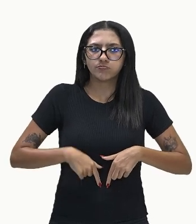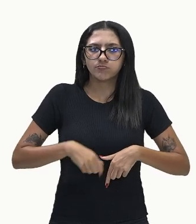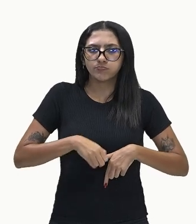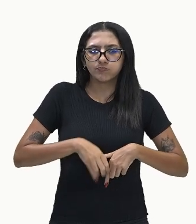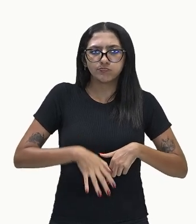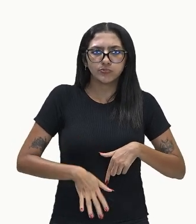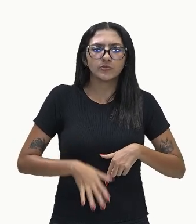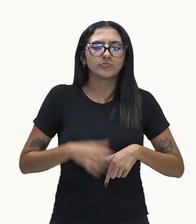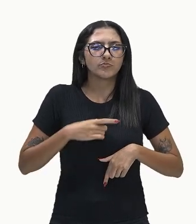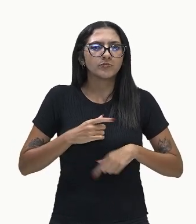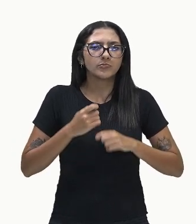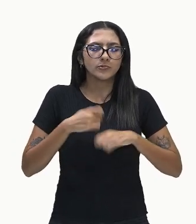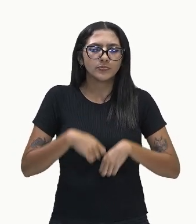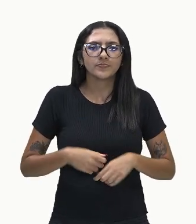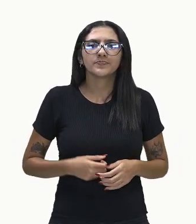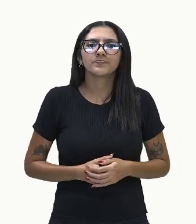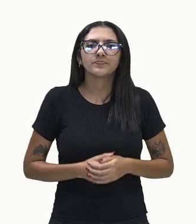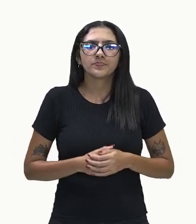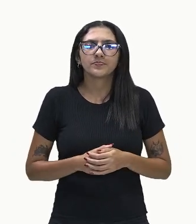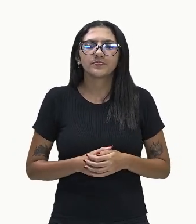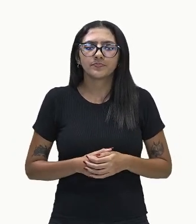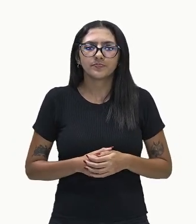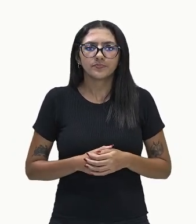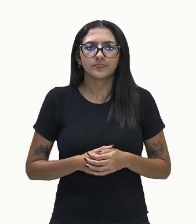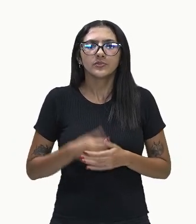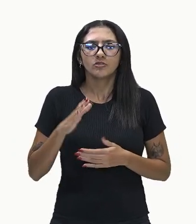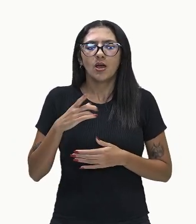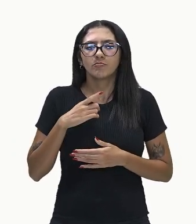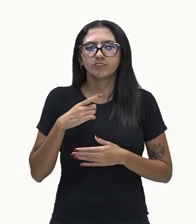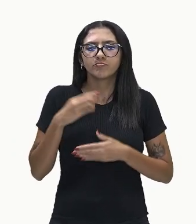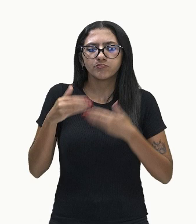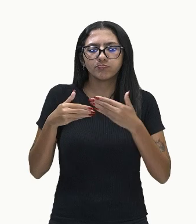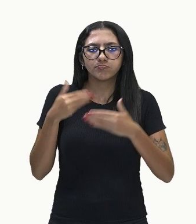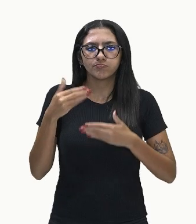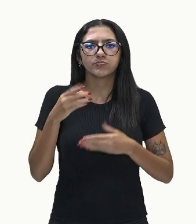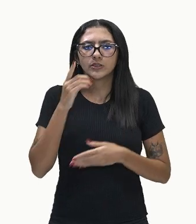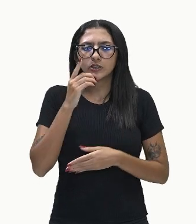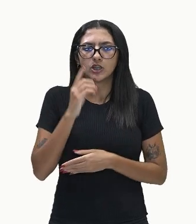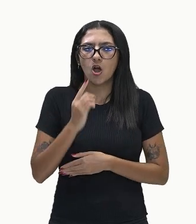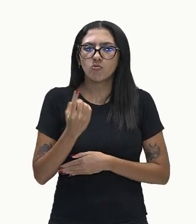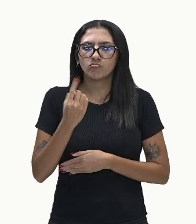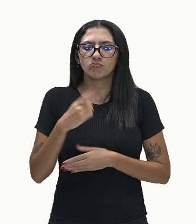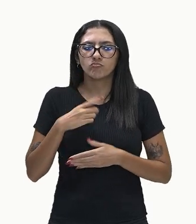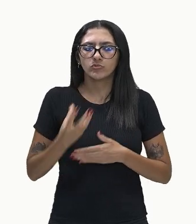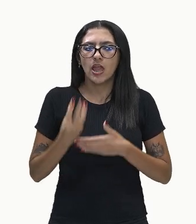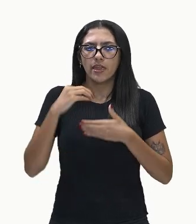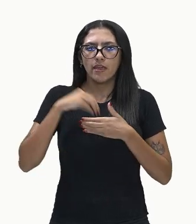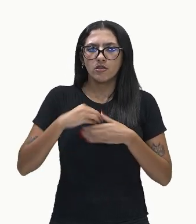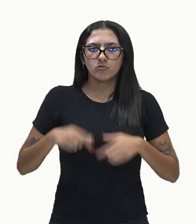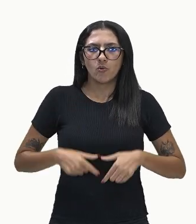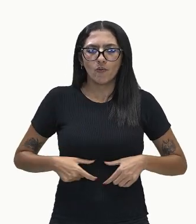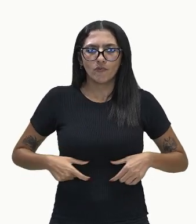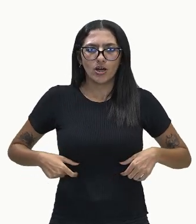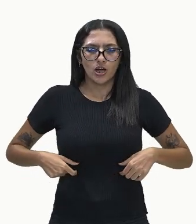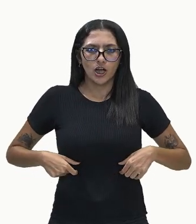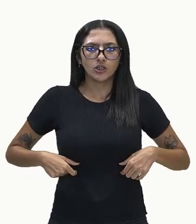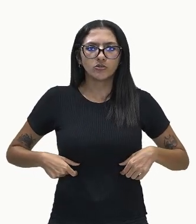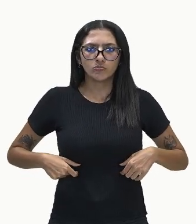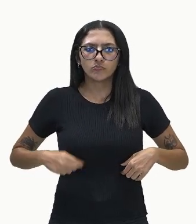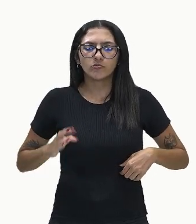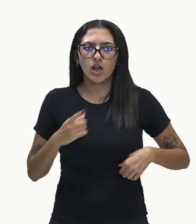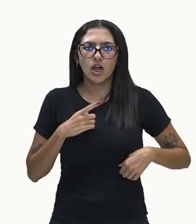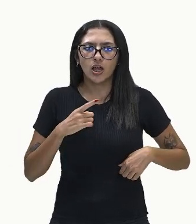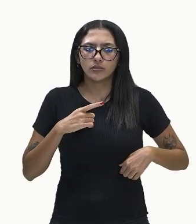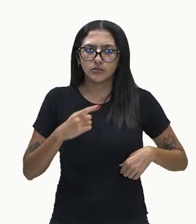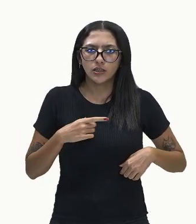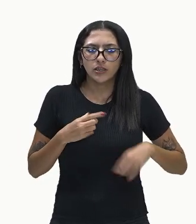ocorrer, depois desse primeiro dia de menstruação, dentro do seu ovário, o amadurecimento da